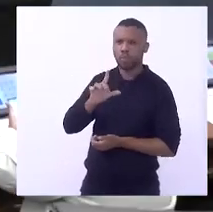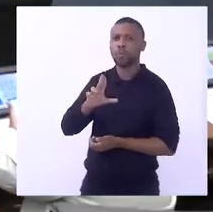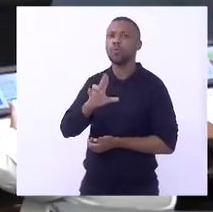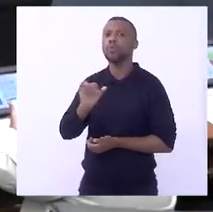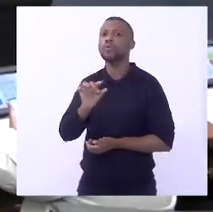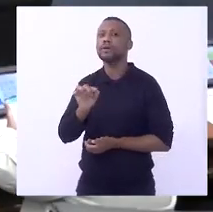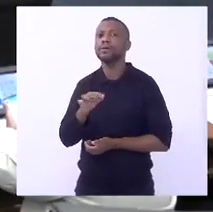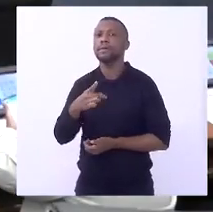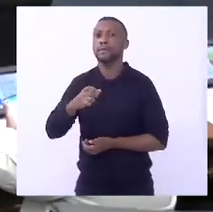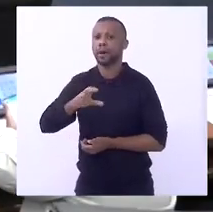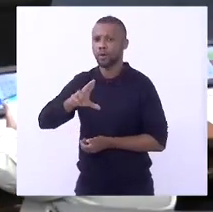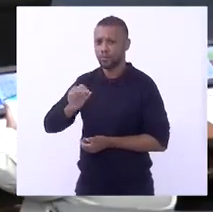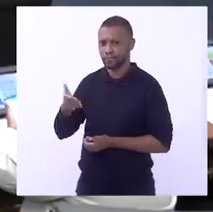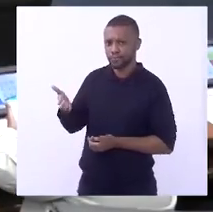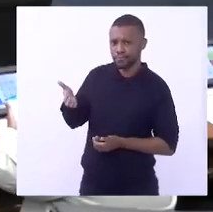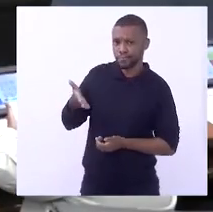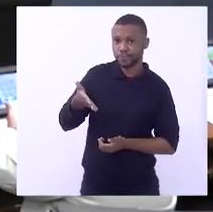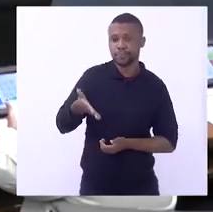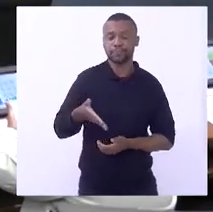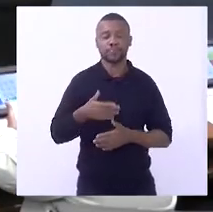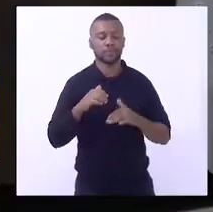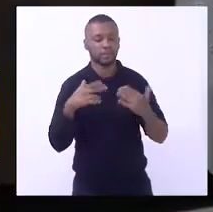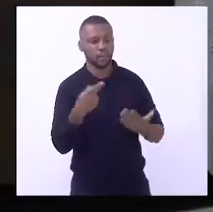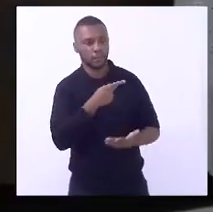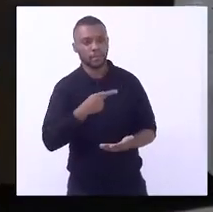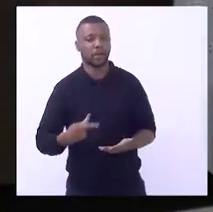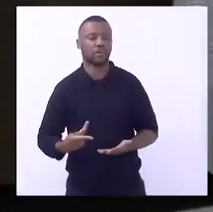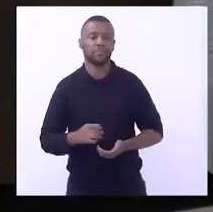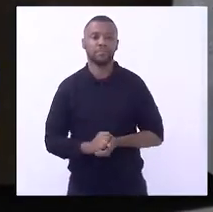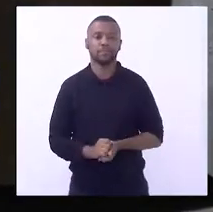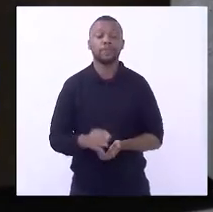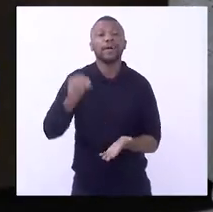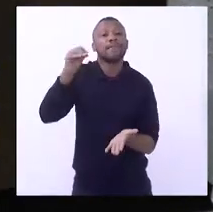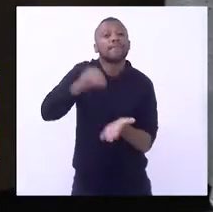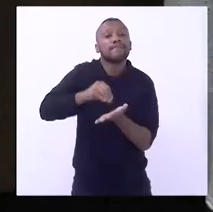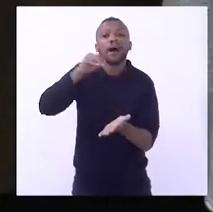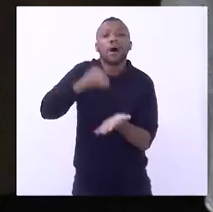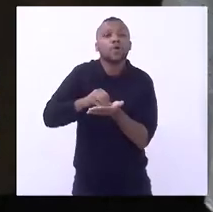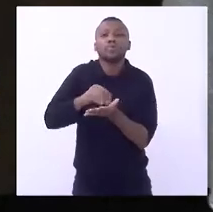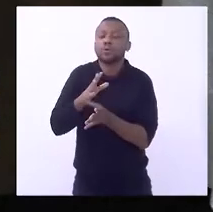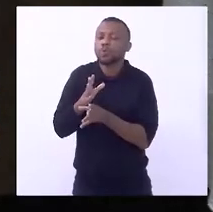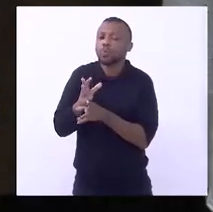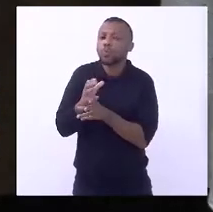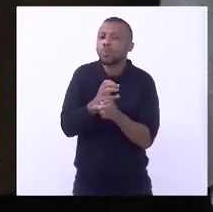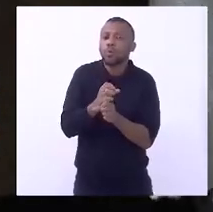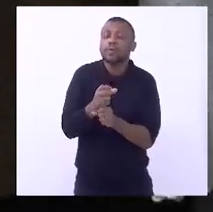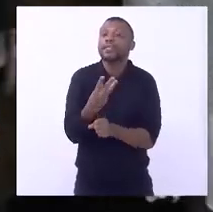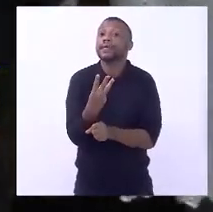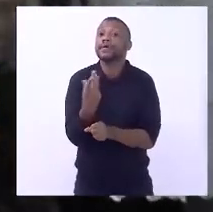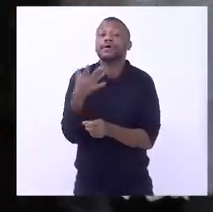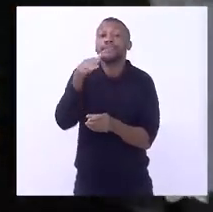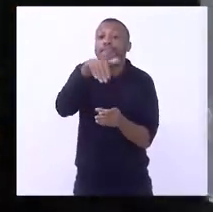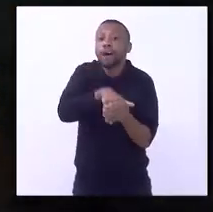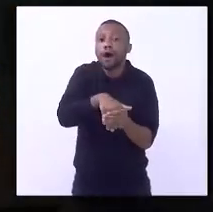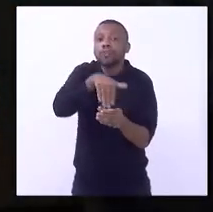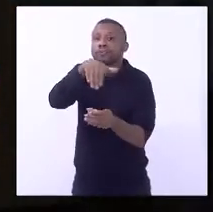presidente, faltam 3 votos. Então é